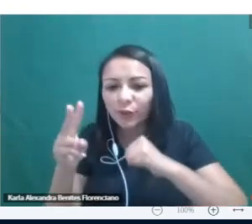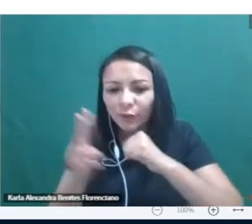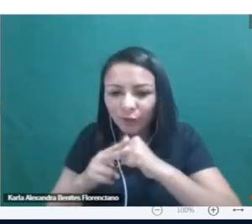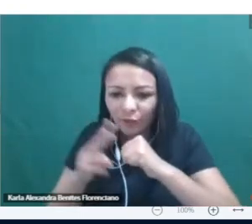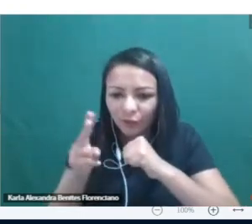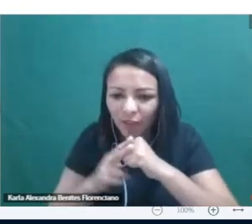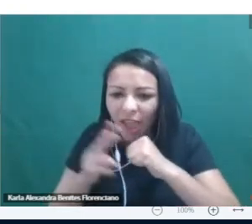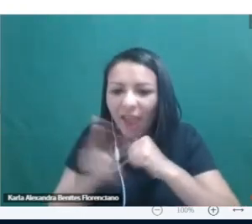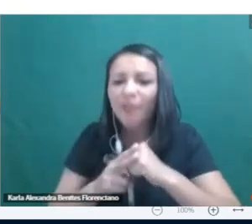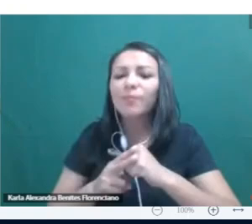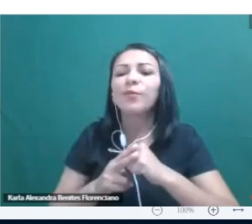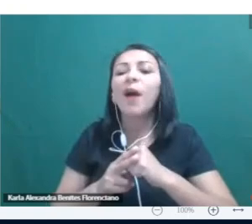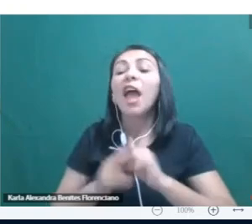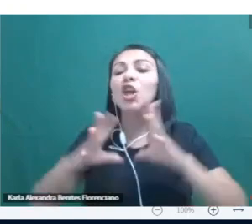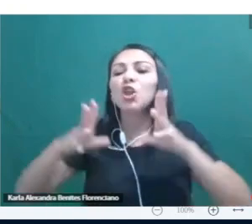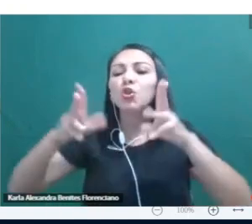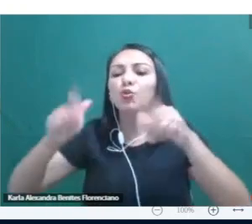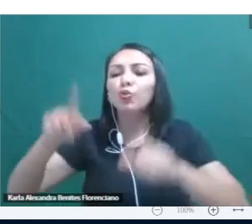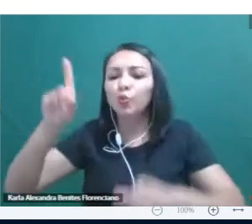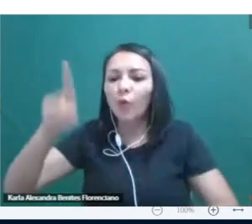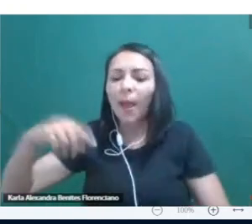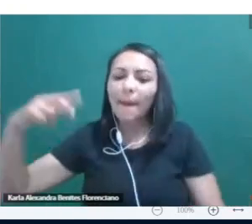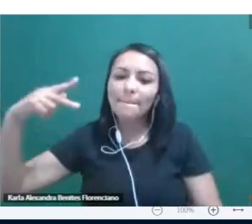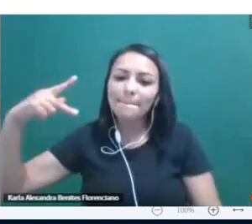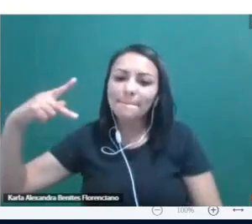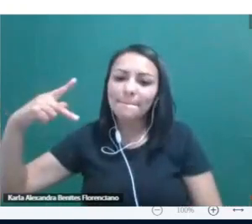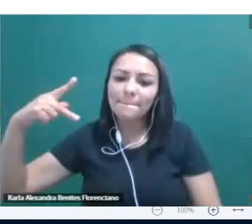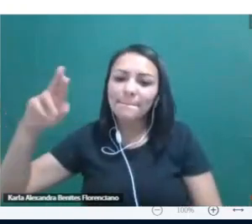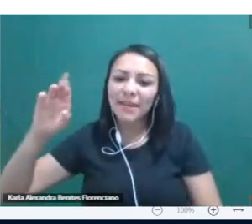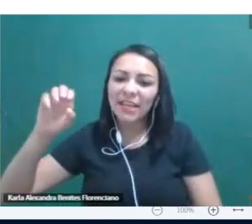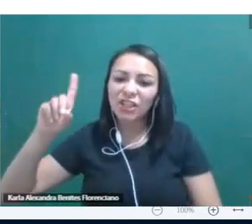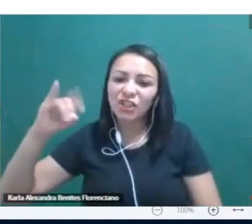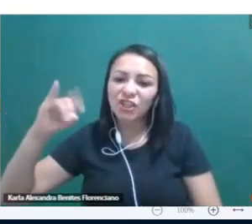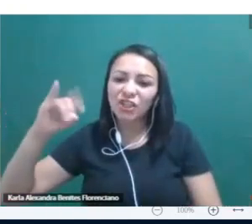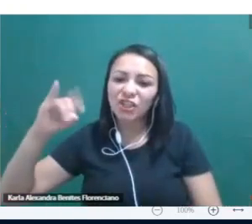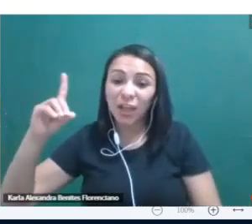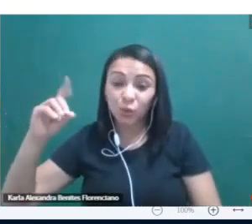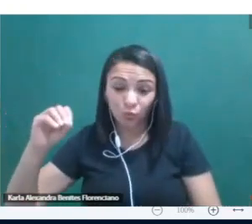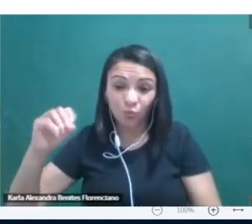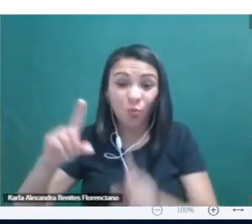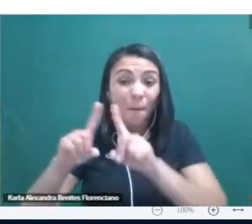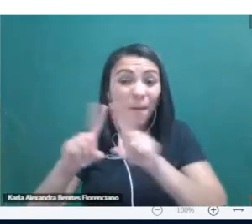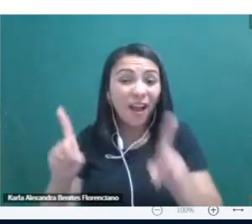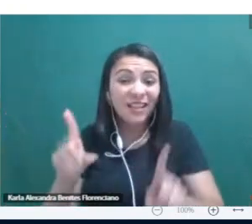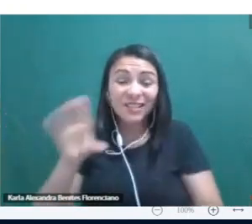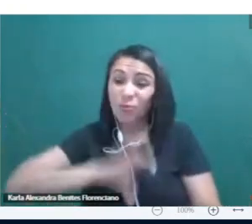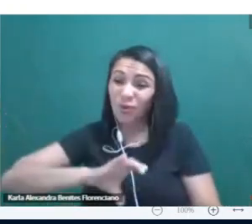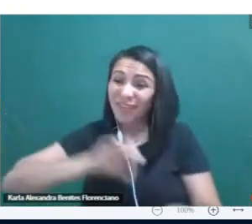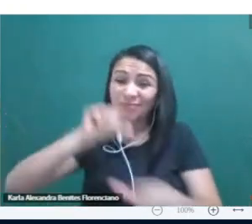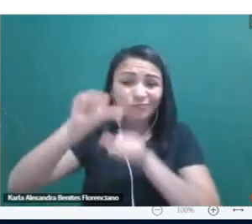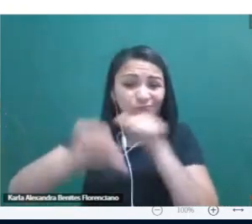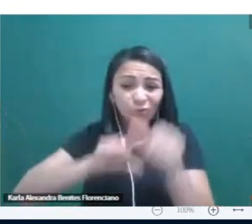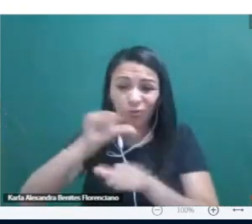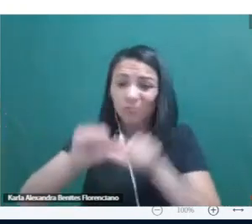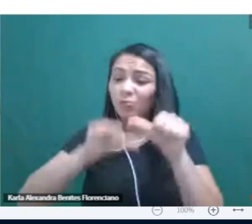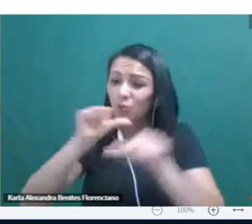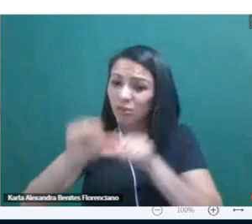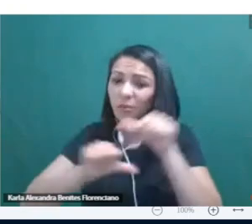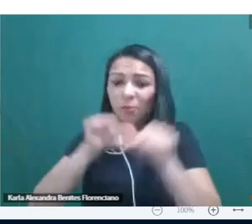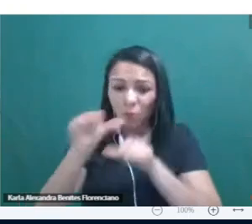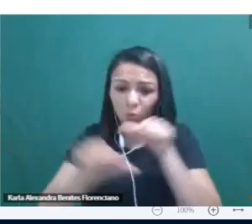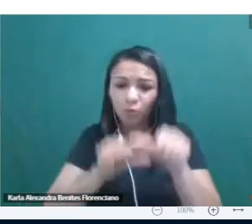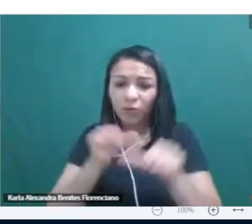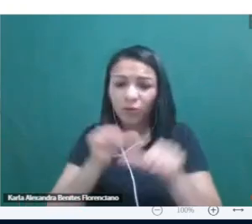rapaz alto. Mas em português eu digo o bom rapaz